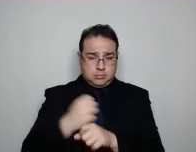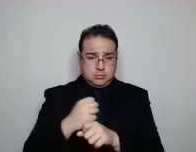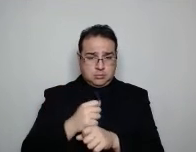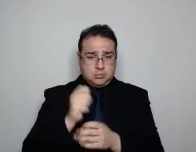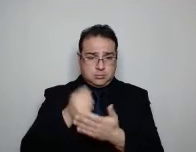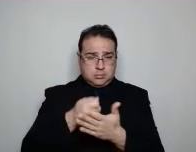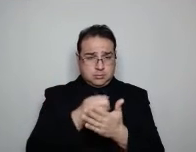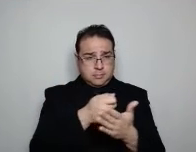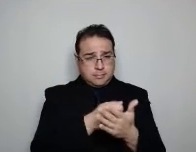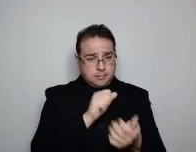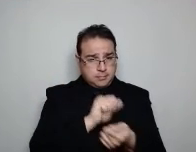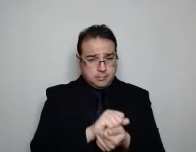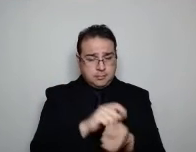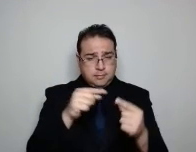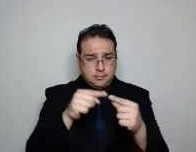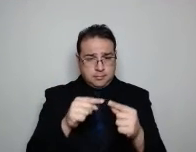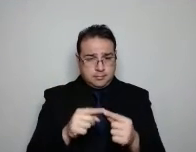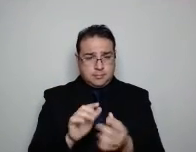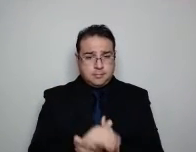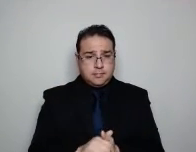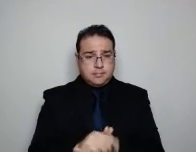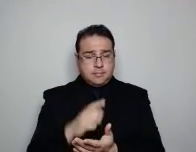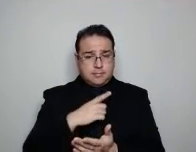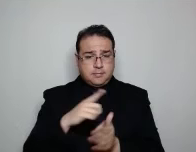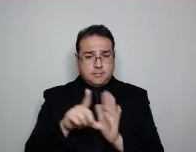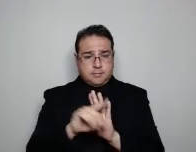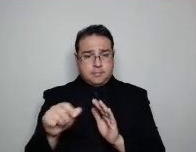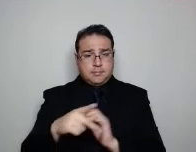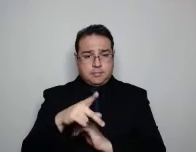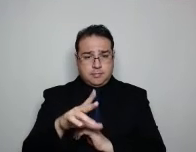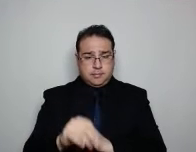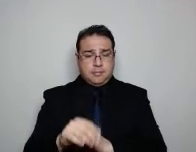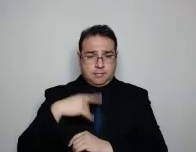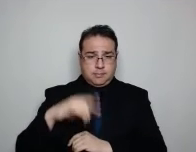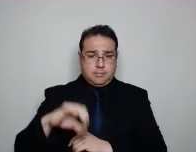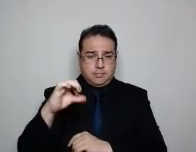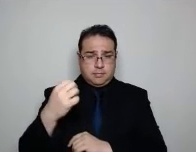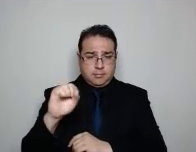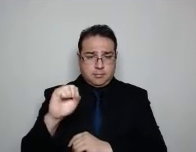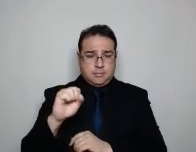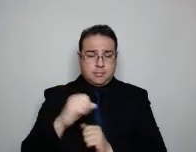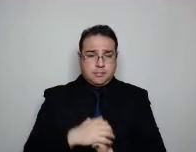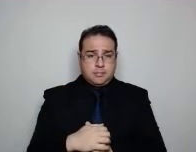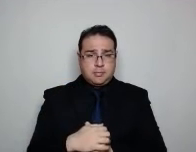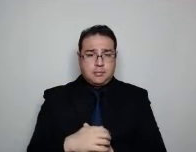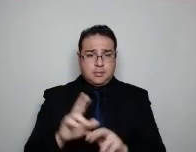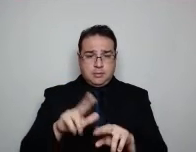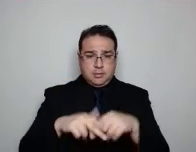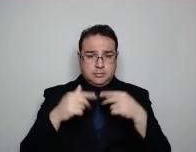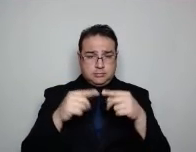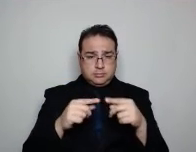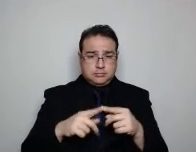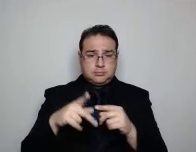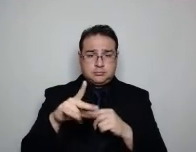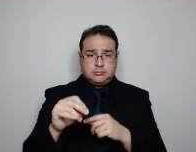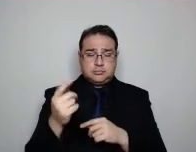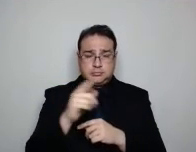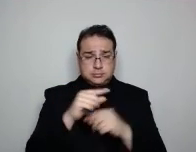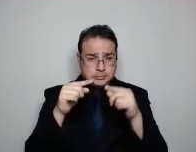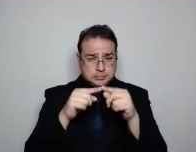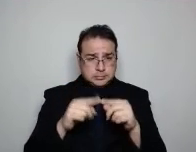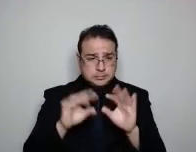esse motivo, o plano não estaria sob essa regulamentação da lei dos planos de saúde. O